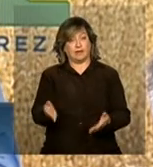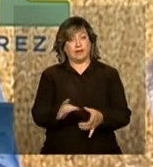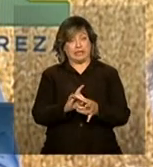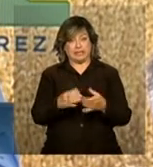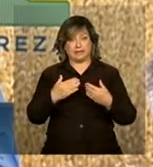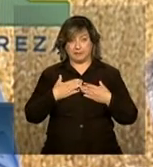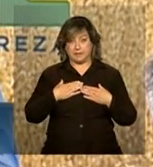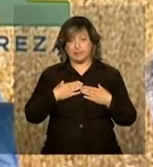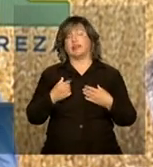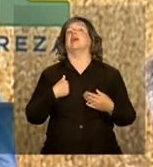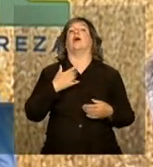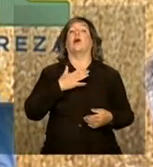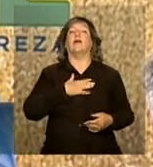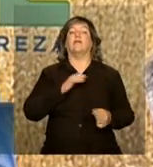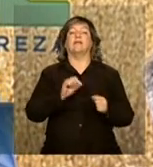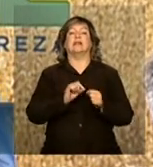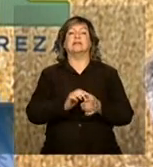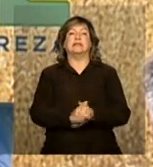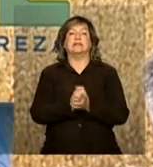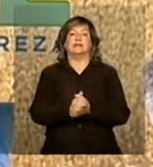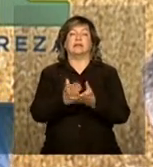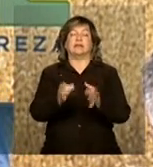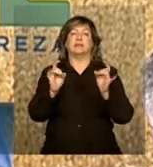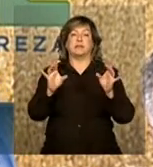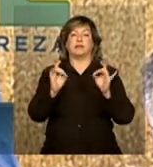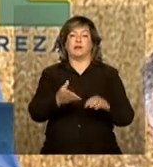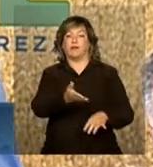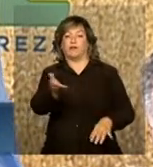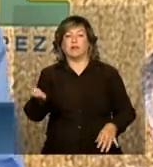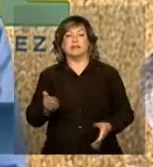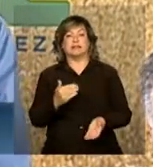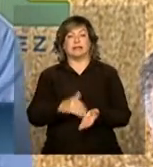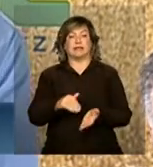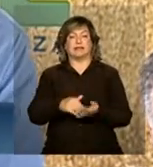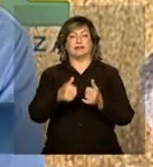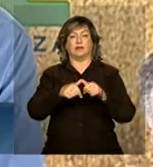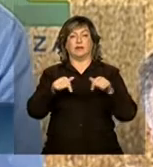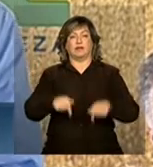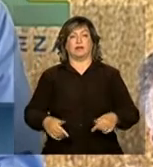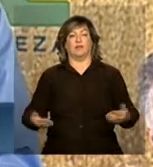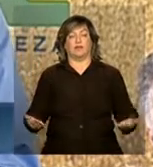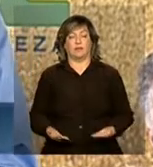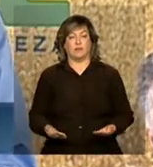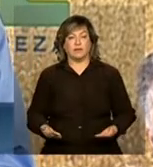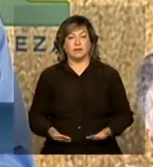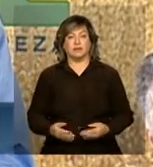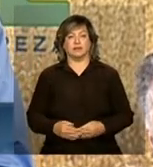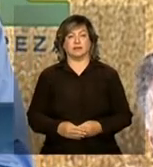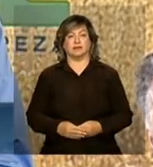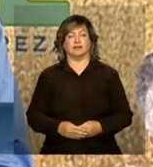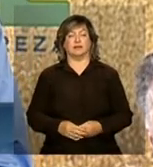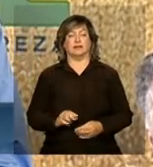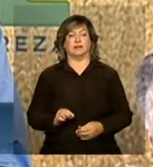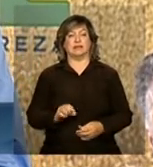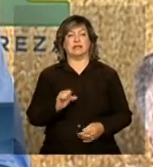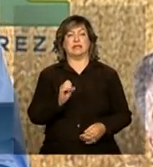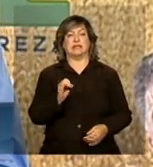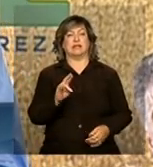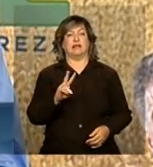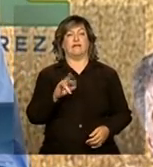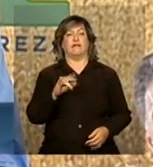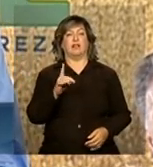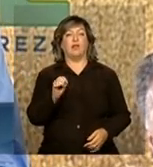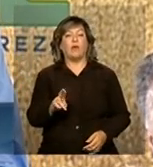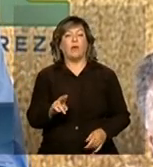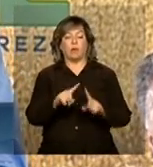permitir, gostaria de fazer uma saudação especial aos nossos secretários que estão aqui presentes, aos servidores, ao